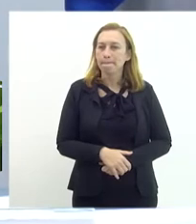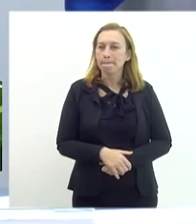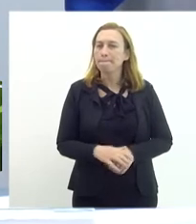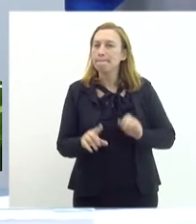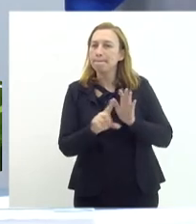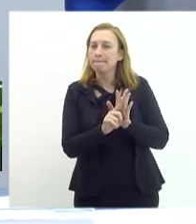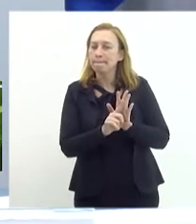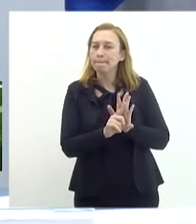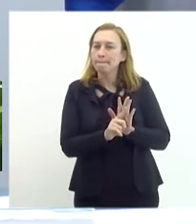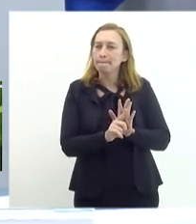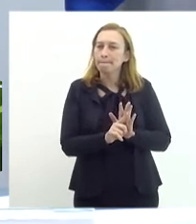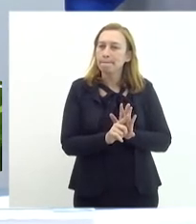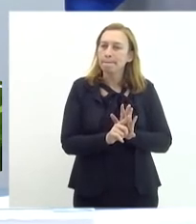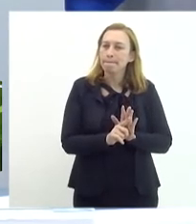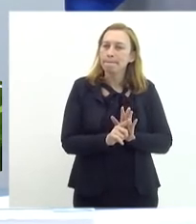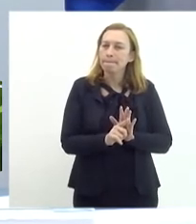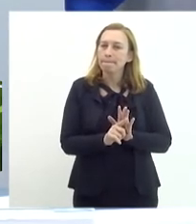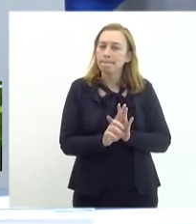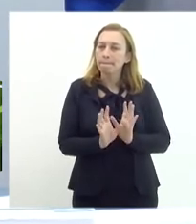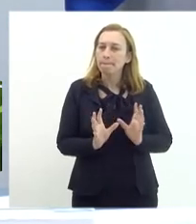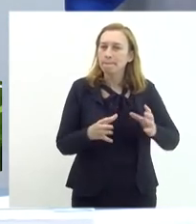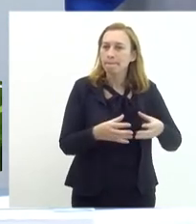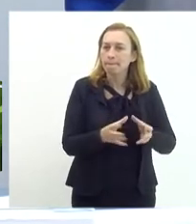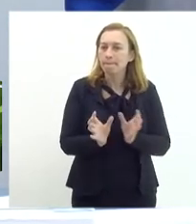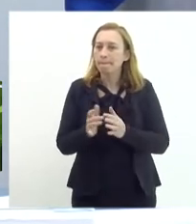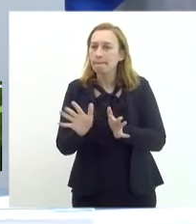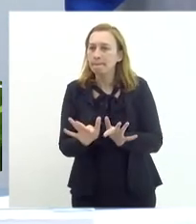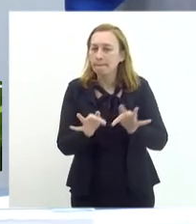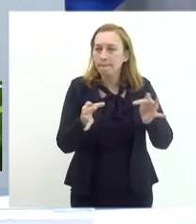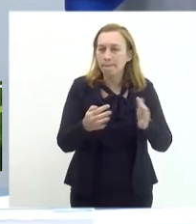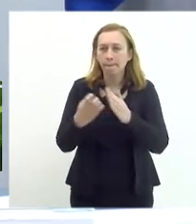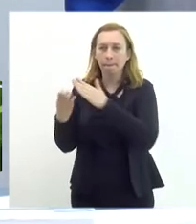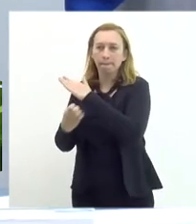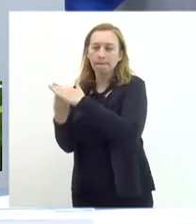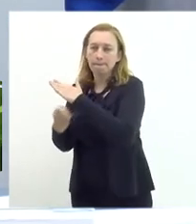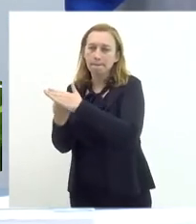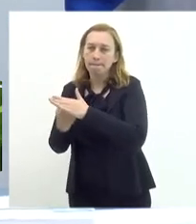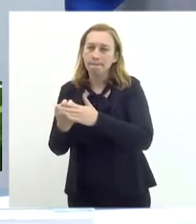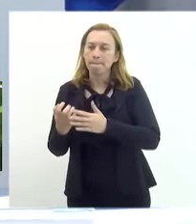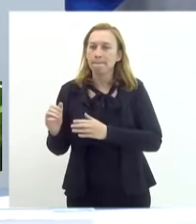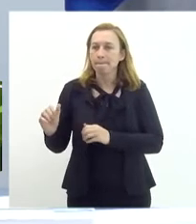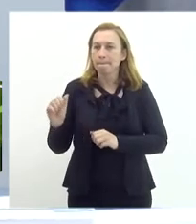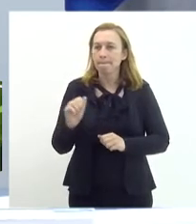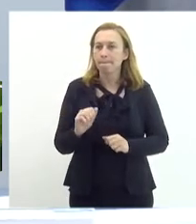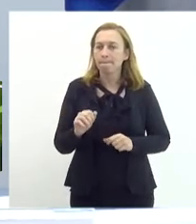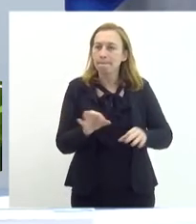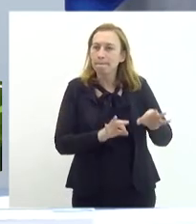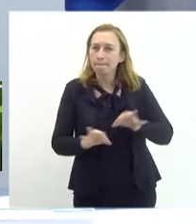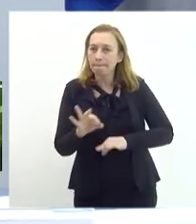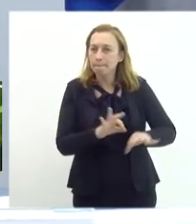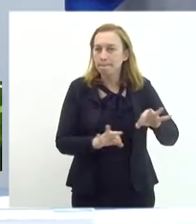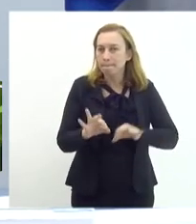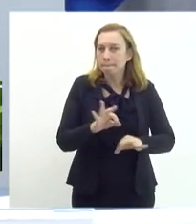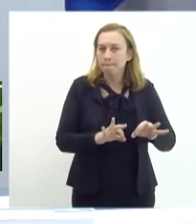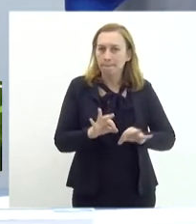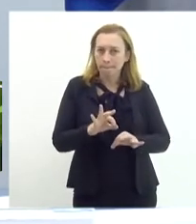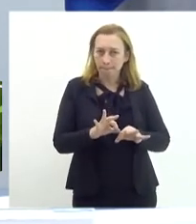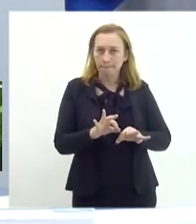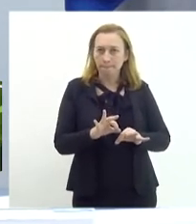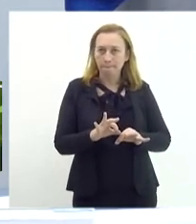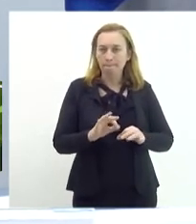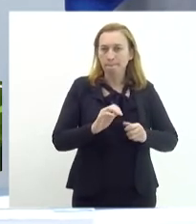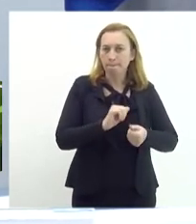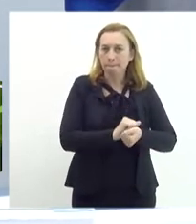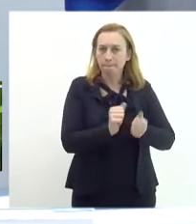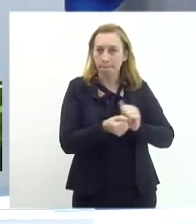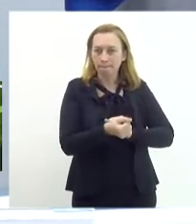lei aplica-se às sociedades simples e às sociedades empresárias, não importando qual forma de organização ou modelo societário adotado.